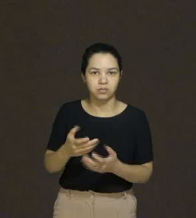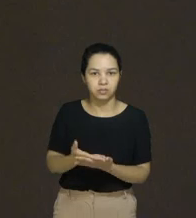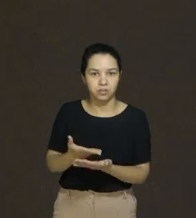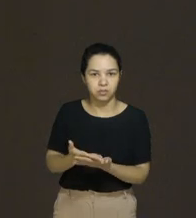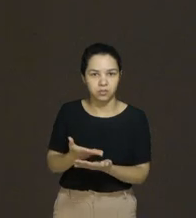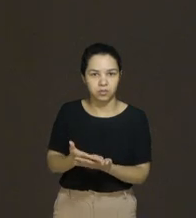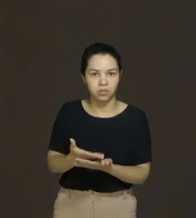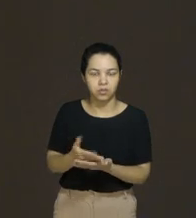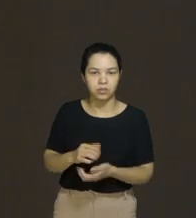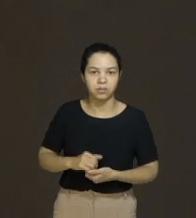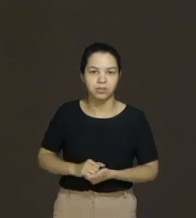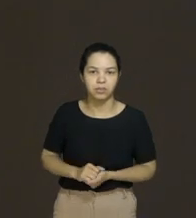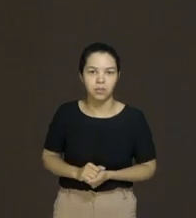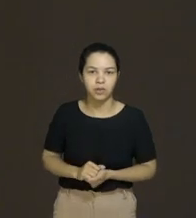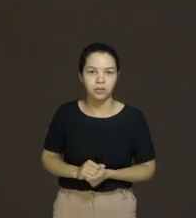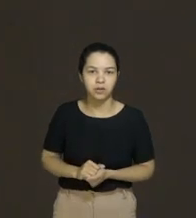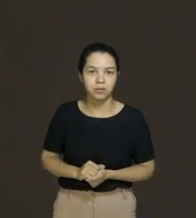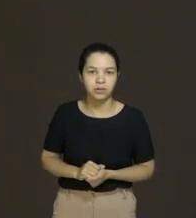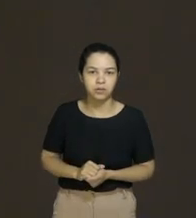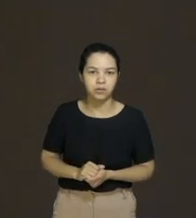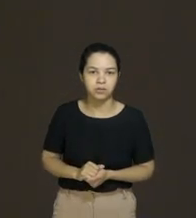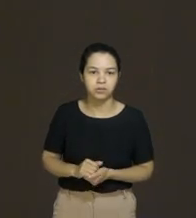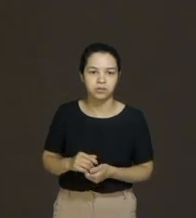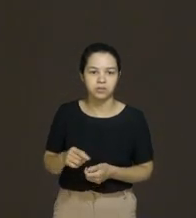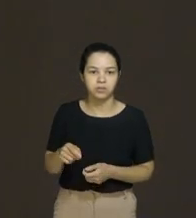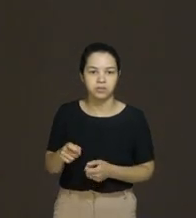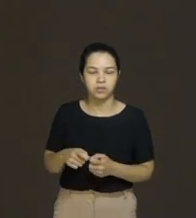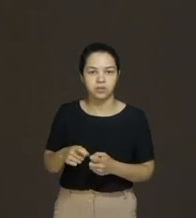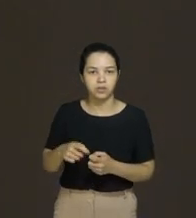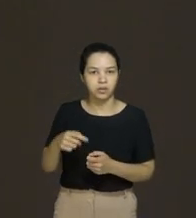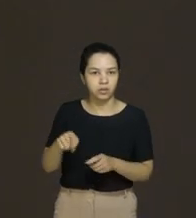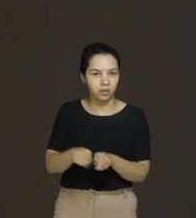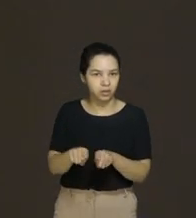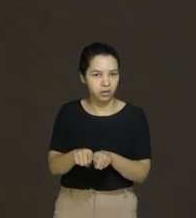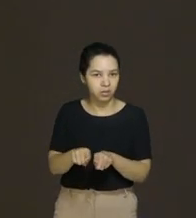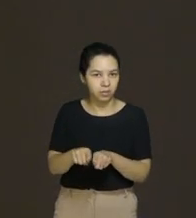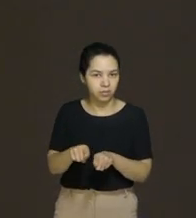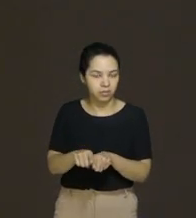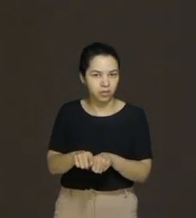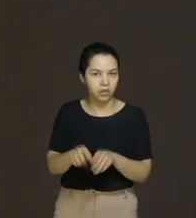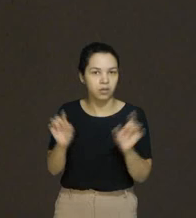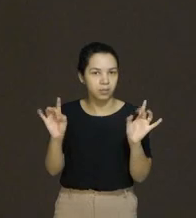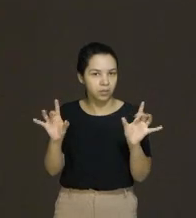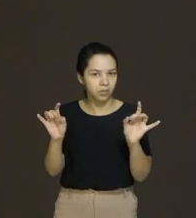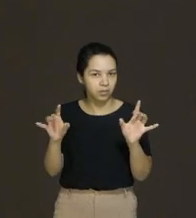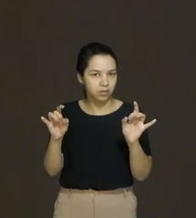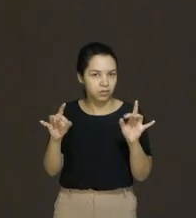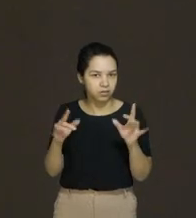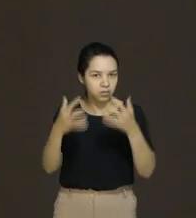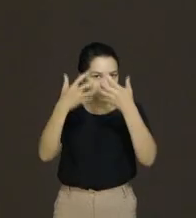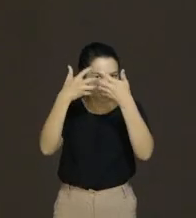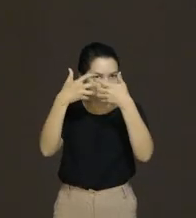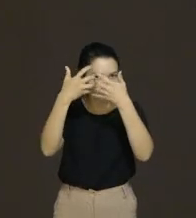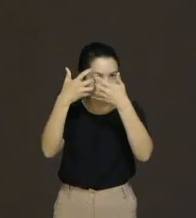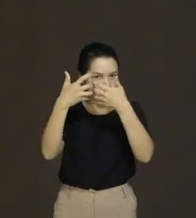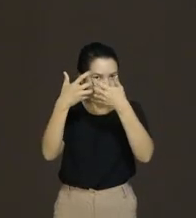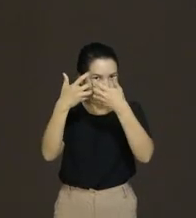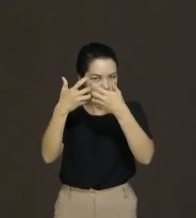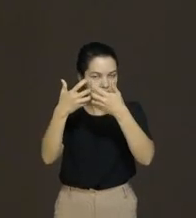de Oliveira, e especialização em neuropsiquiatria infantil pela